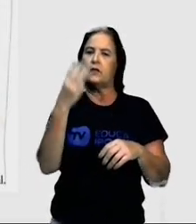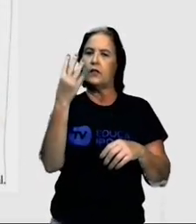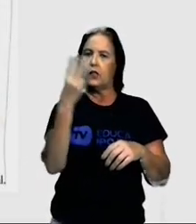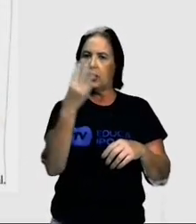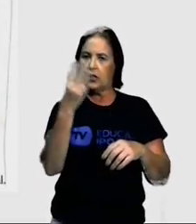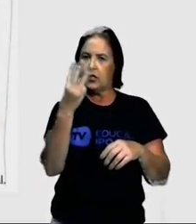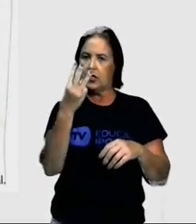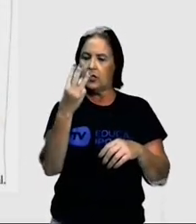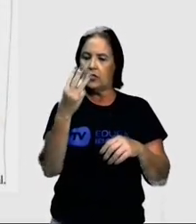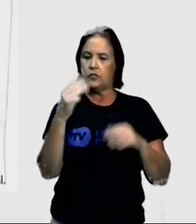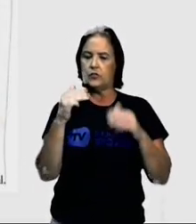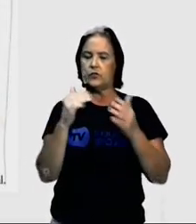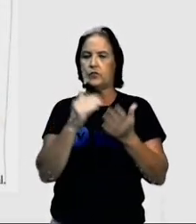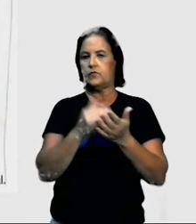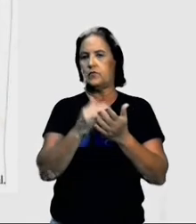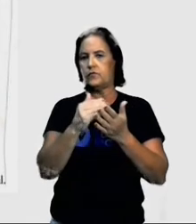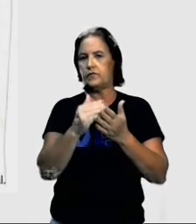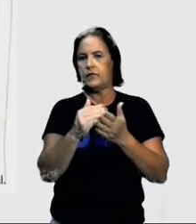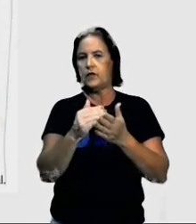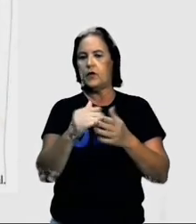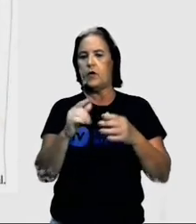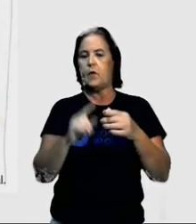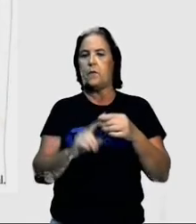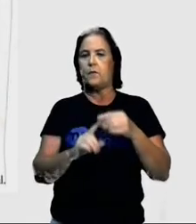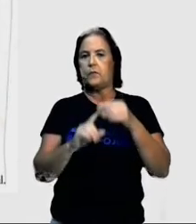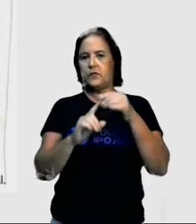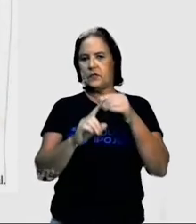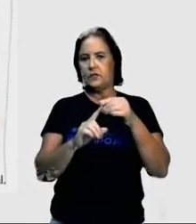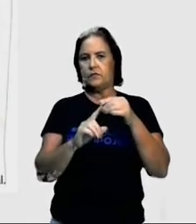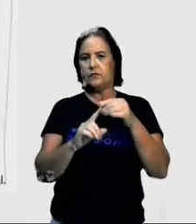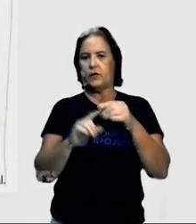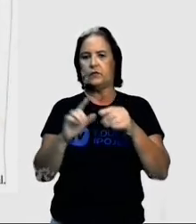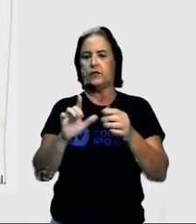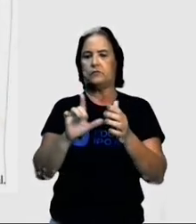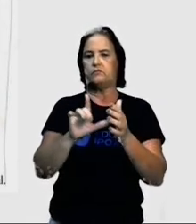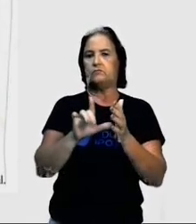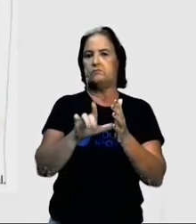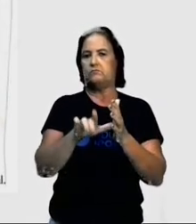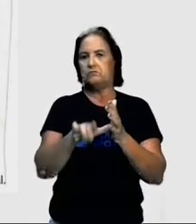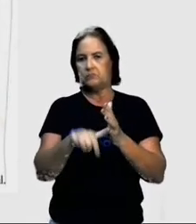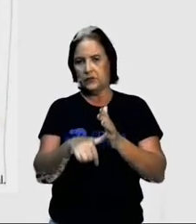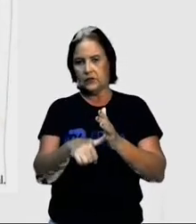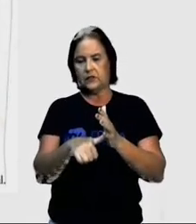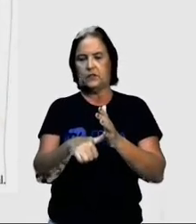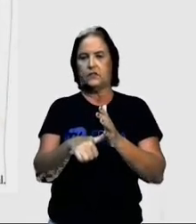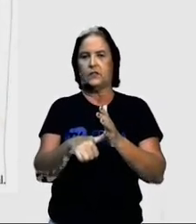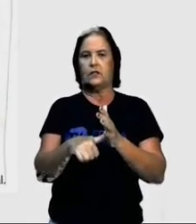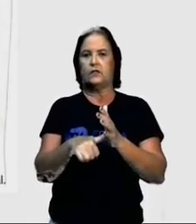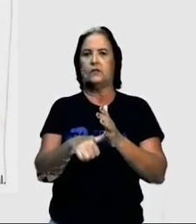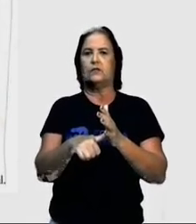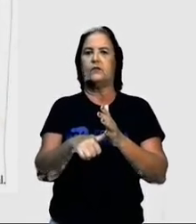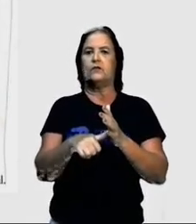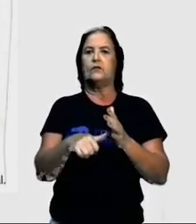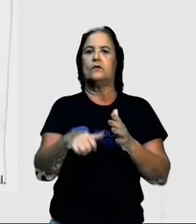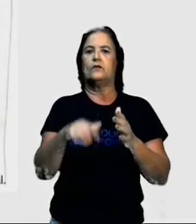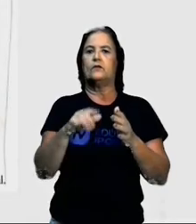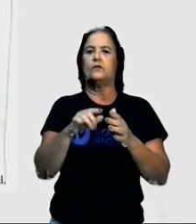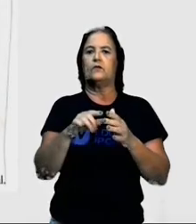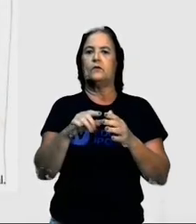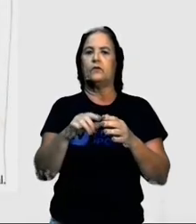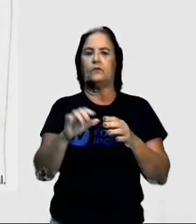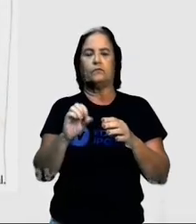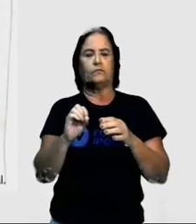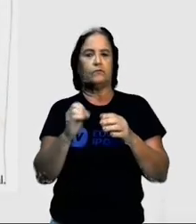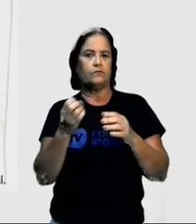o principal deles está atrasado em relação ao meridiano de Greenwich em 3 horas. Ou